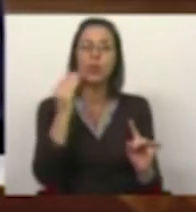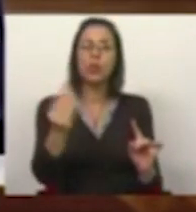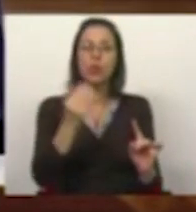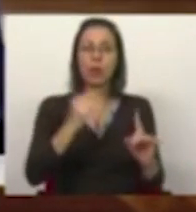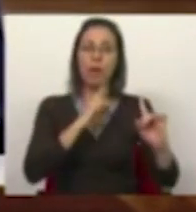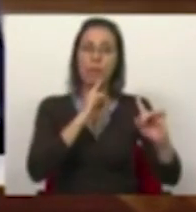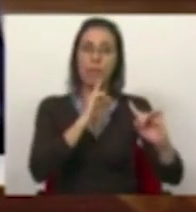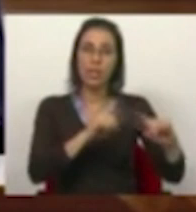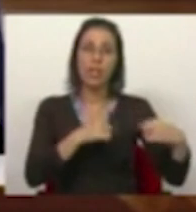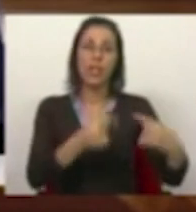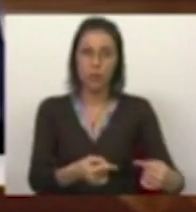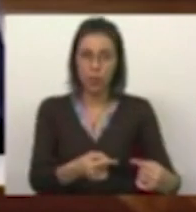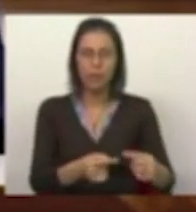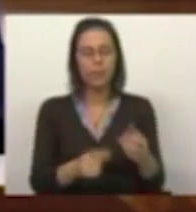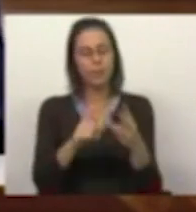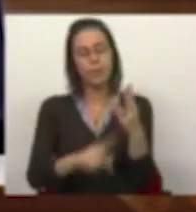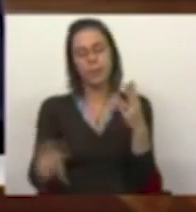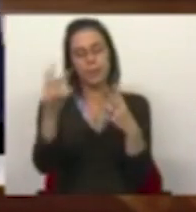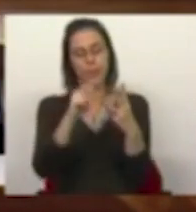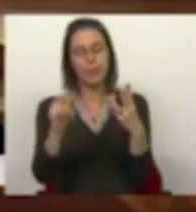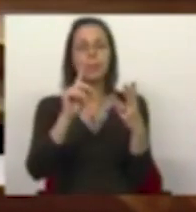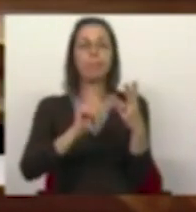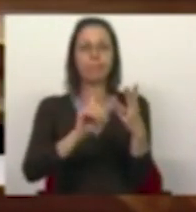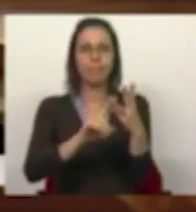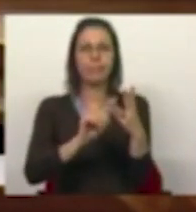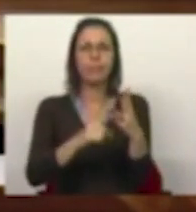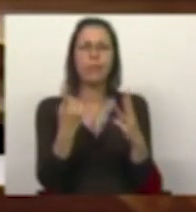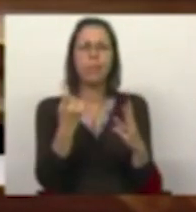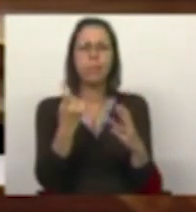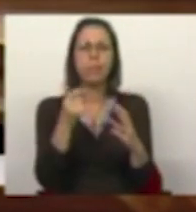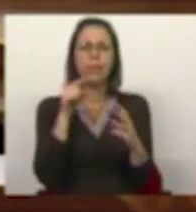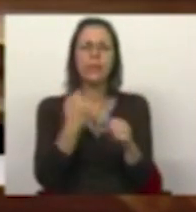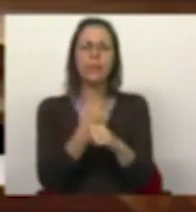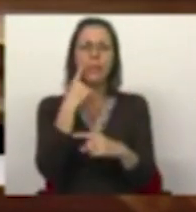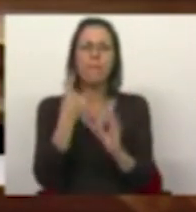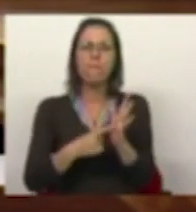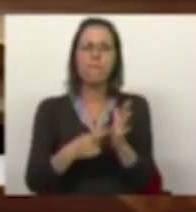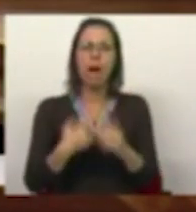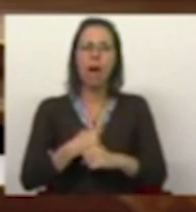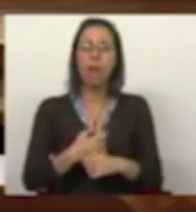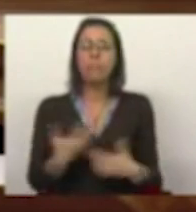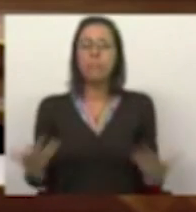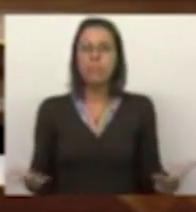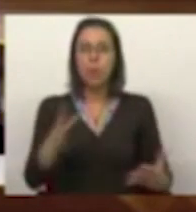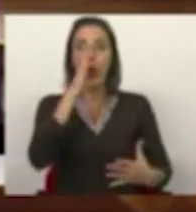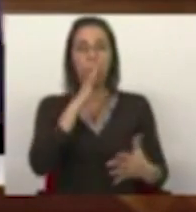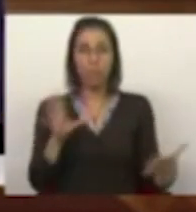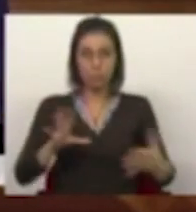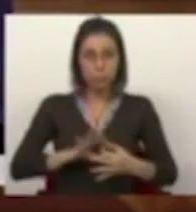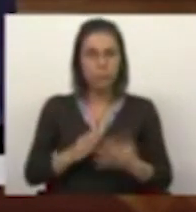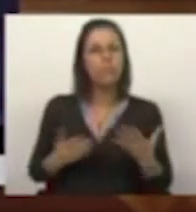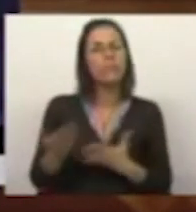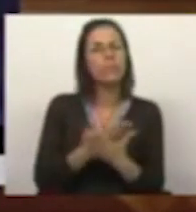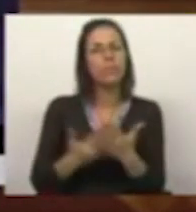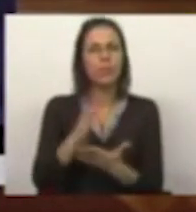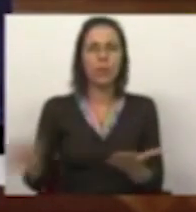jovens gerações? Terceira questão, sobre a falta de trabalhadores nos serviços públicos. Vai ou não o Governo convergir